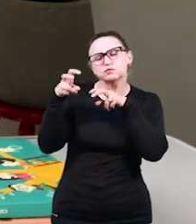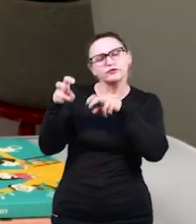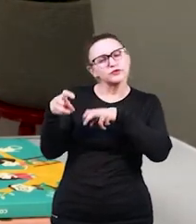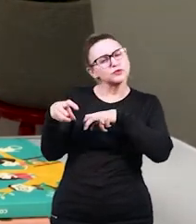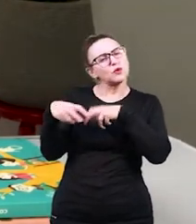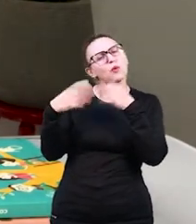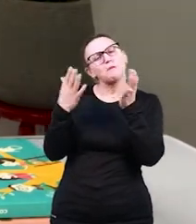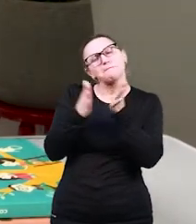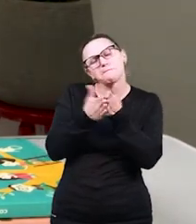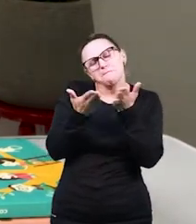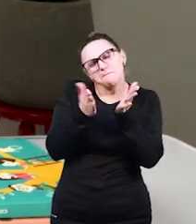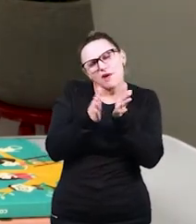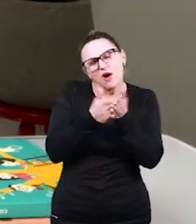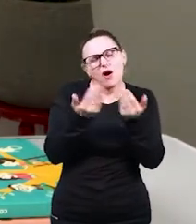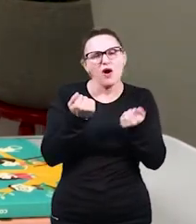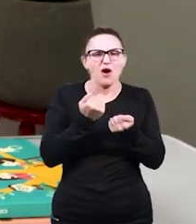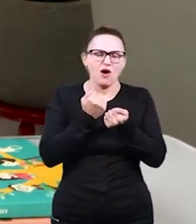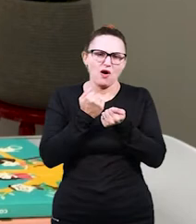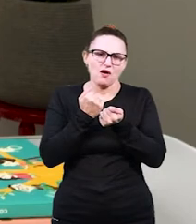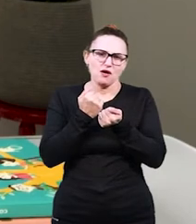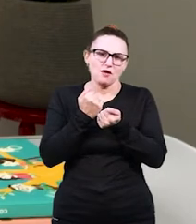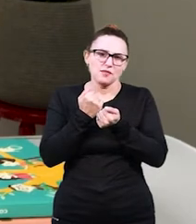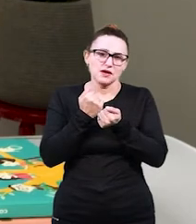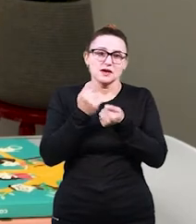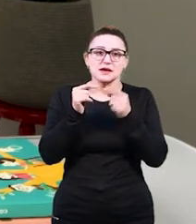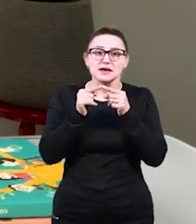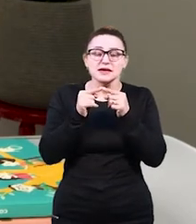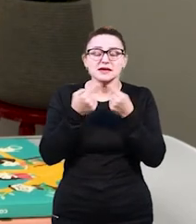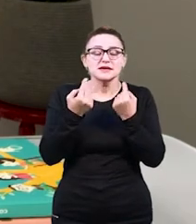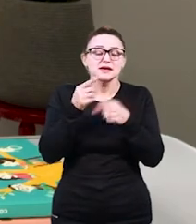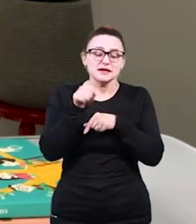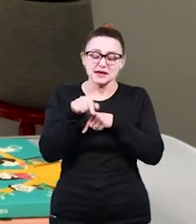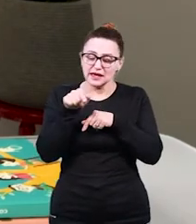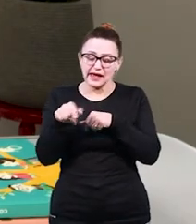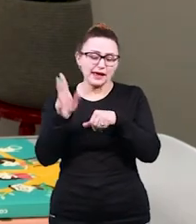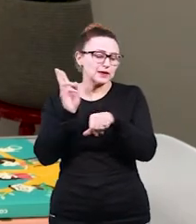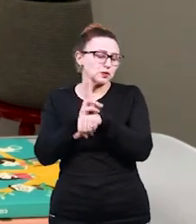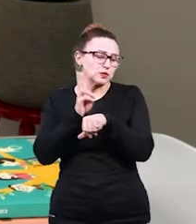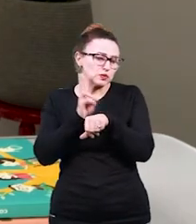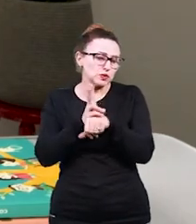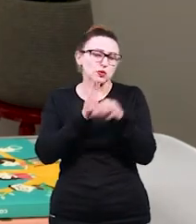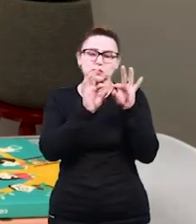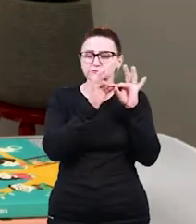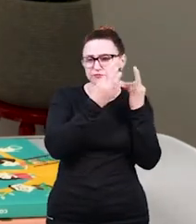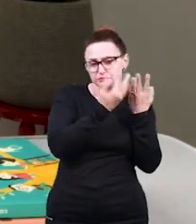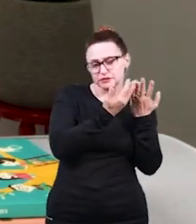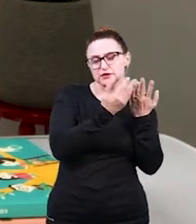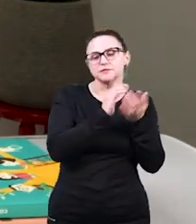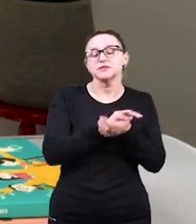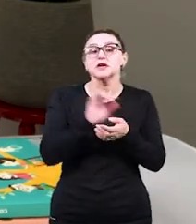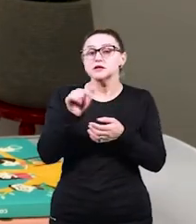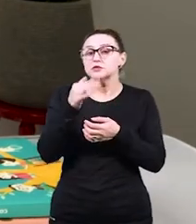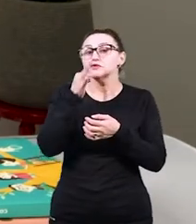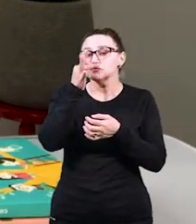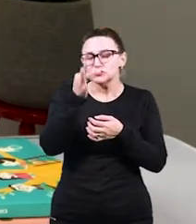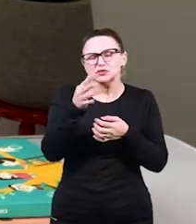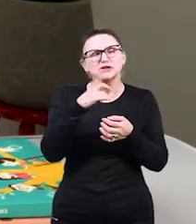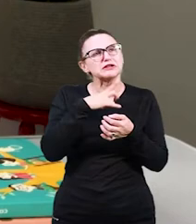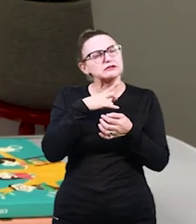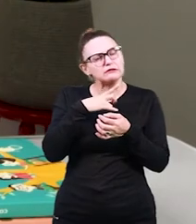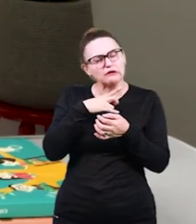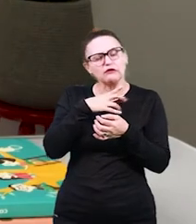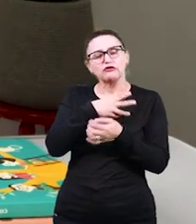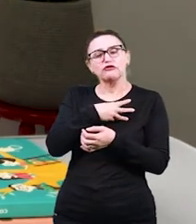muito bondoso com os seus pais, cuidou dos seus pais até a morte. E aí depois, quando ele foi pai e quando ele